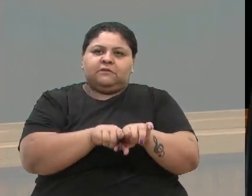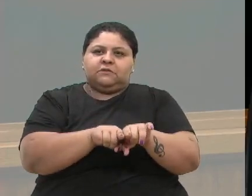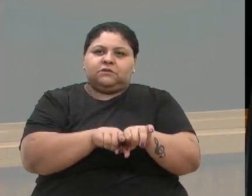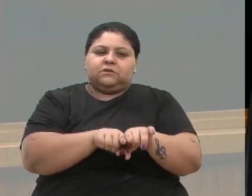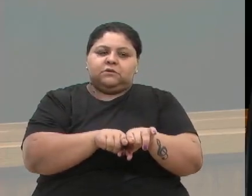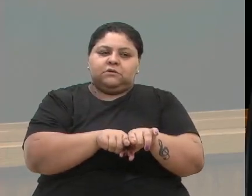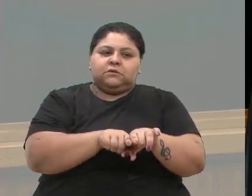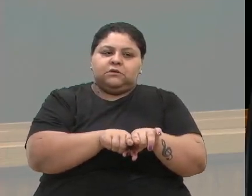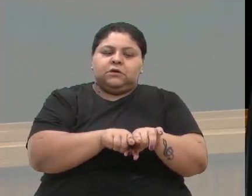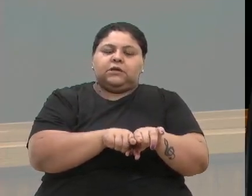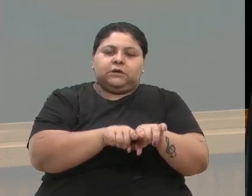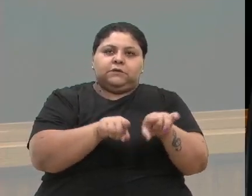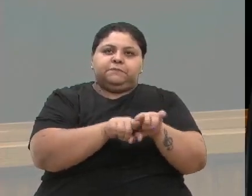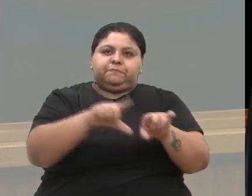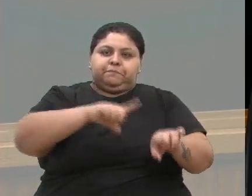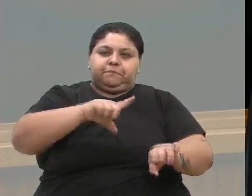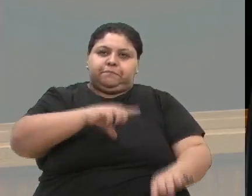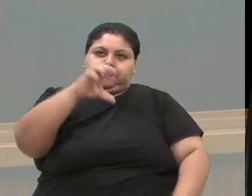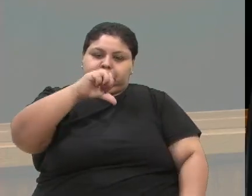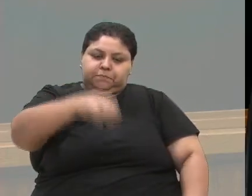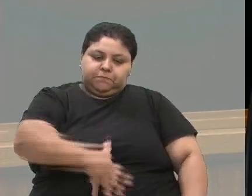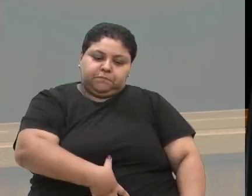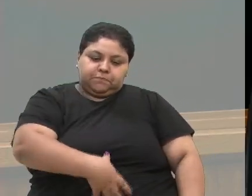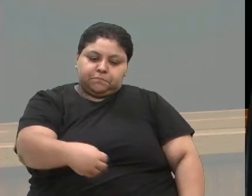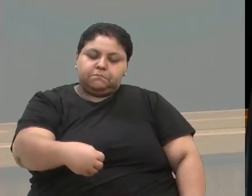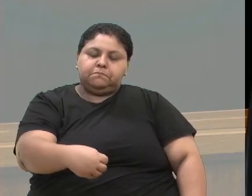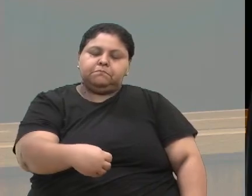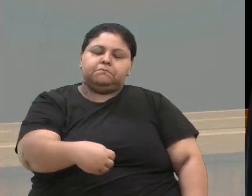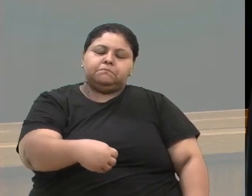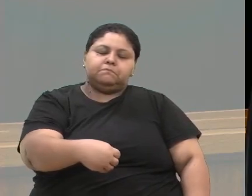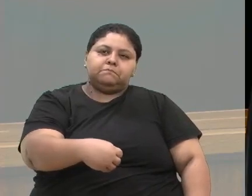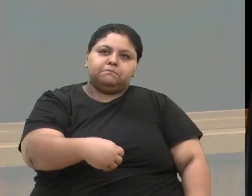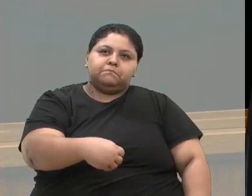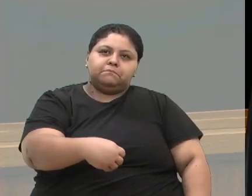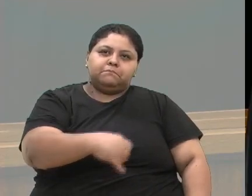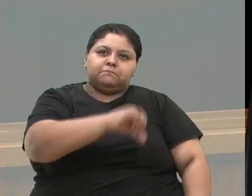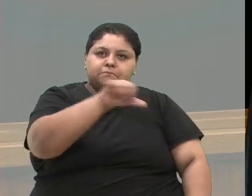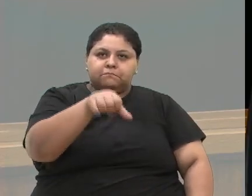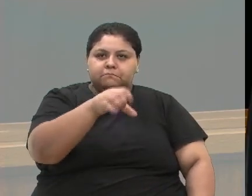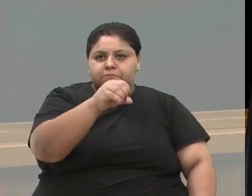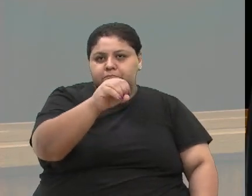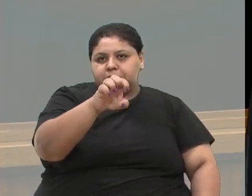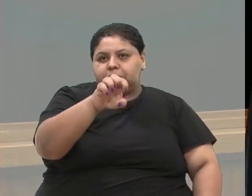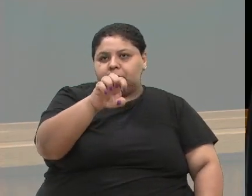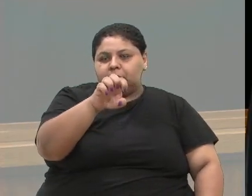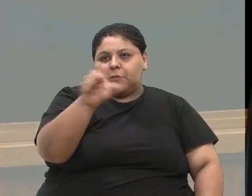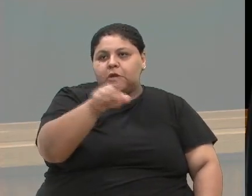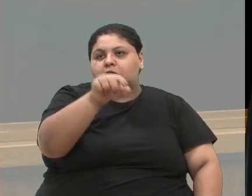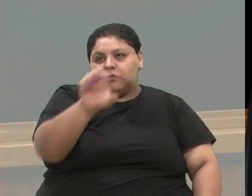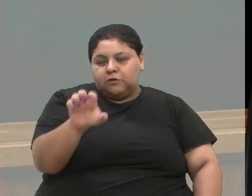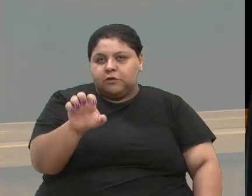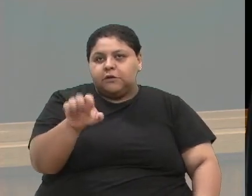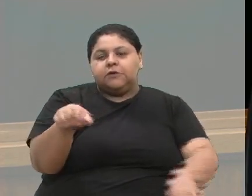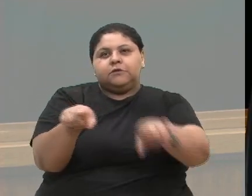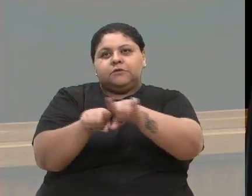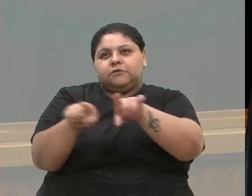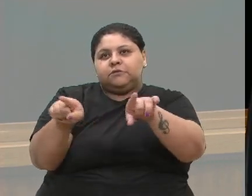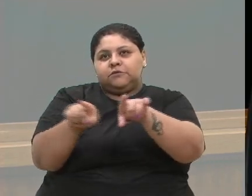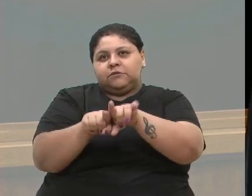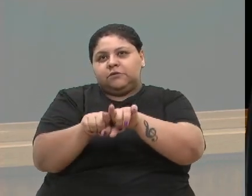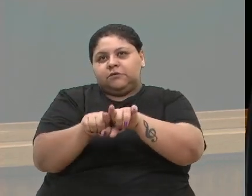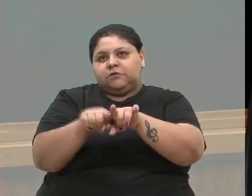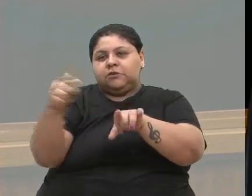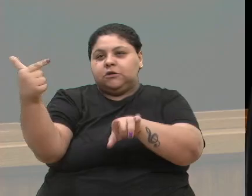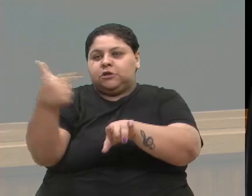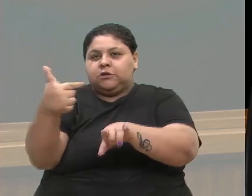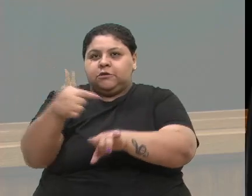teve 9 filhos, entre eles o José Bassanese, que foi também